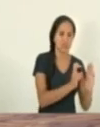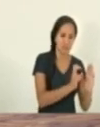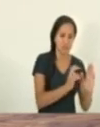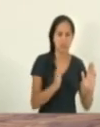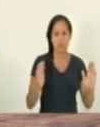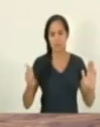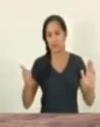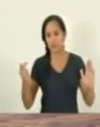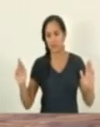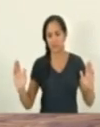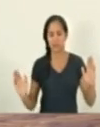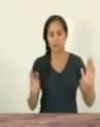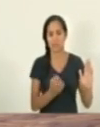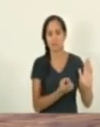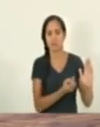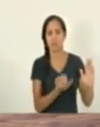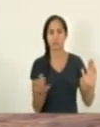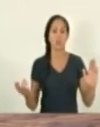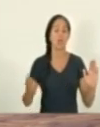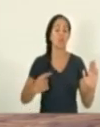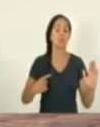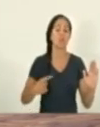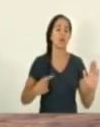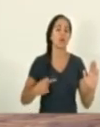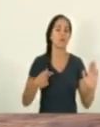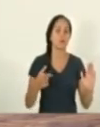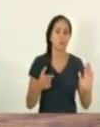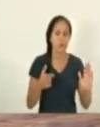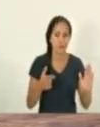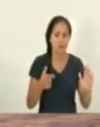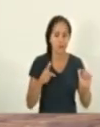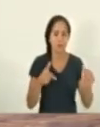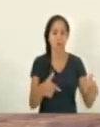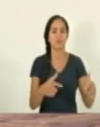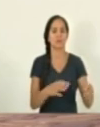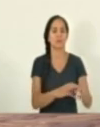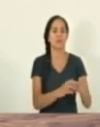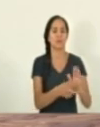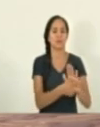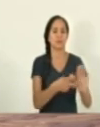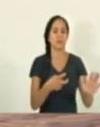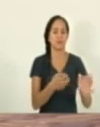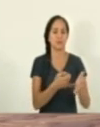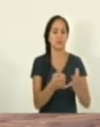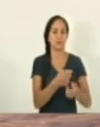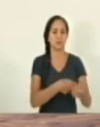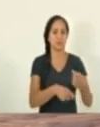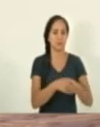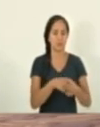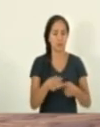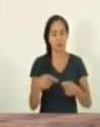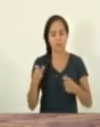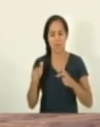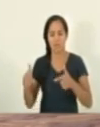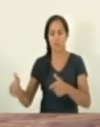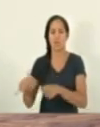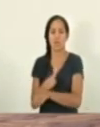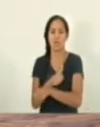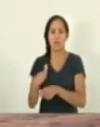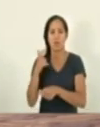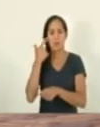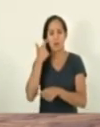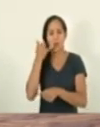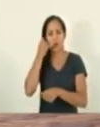que o Estado precisa de ter ações mais enérgicas para evitar mortes tão precoces e de modo